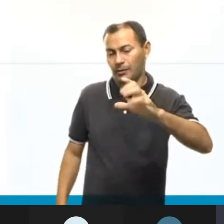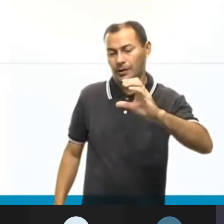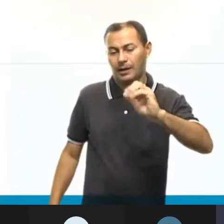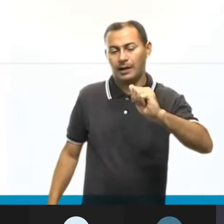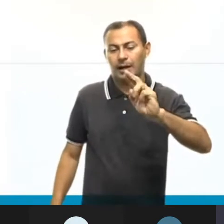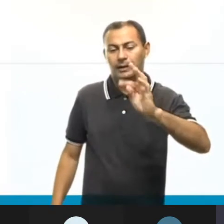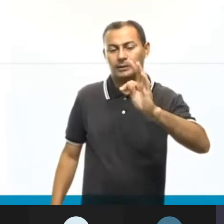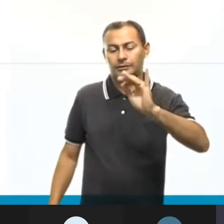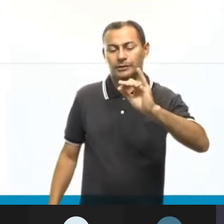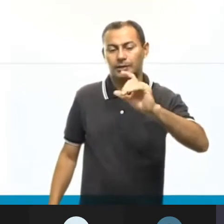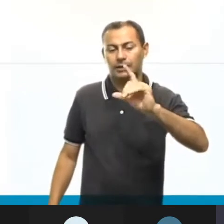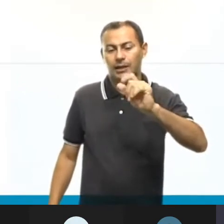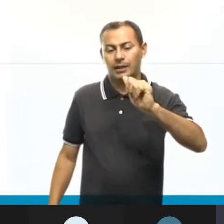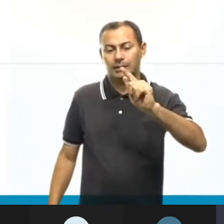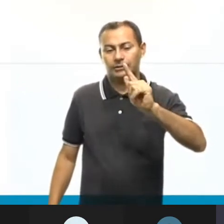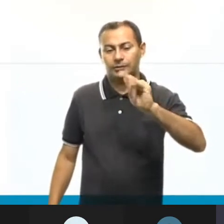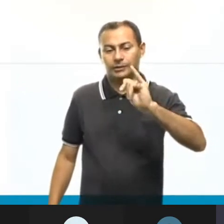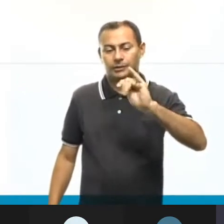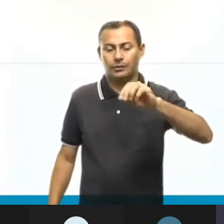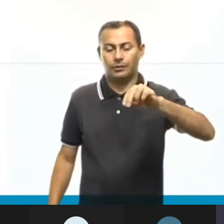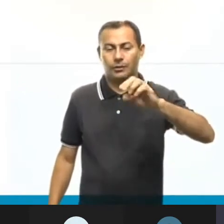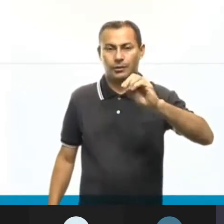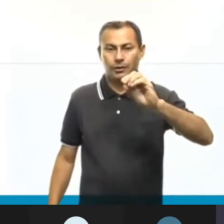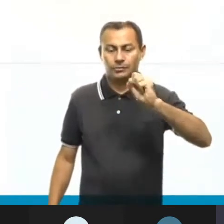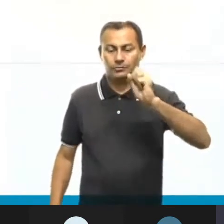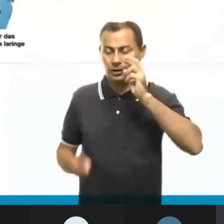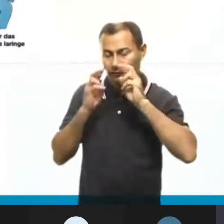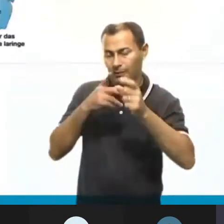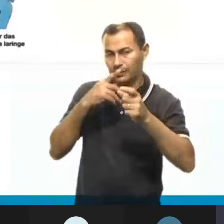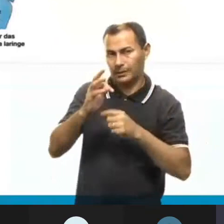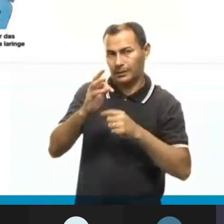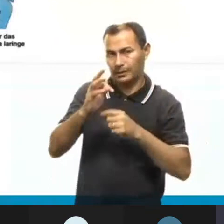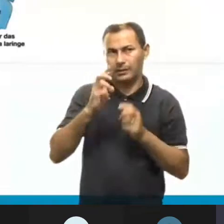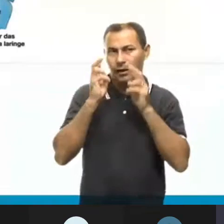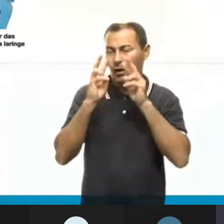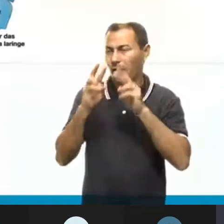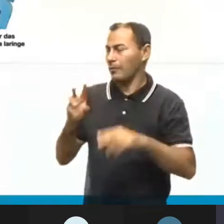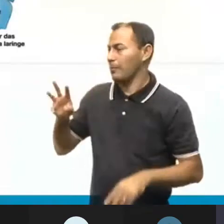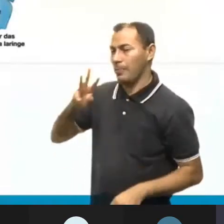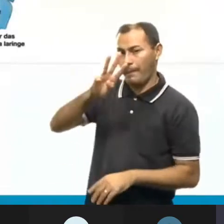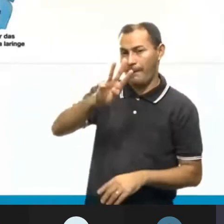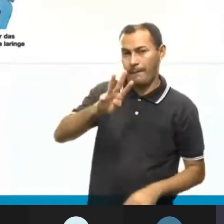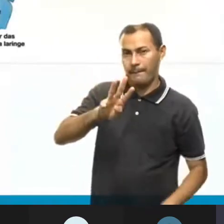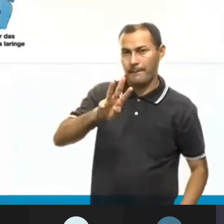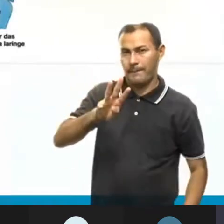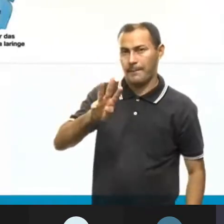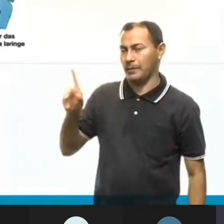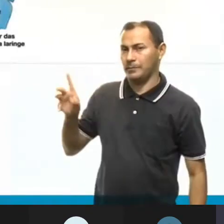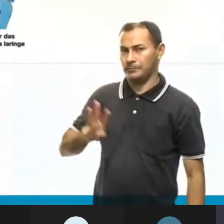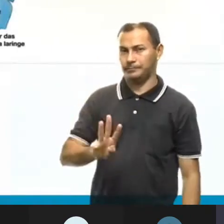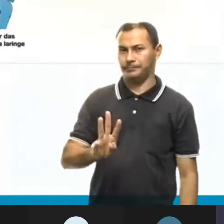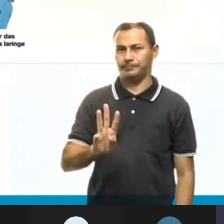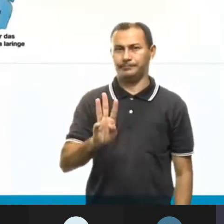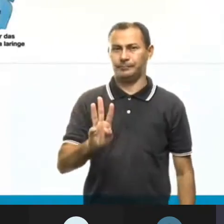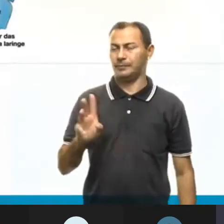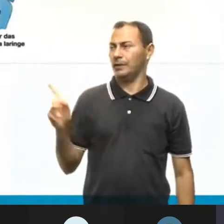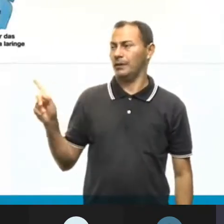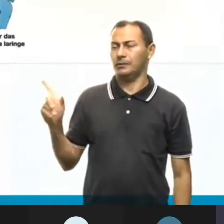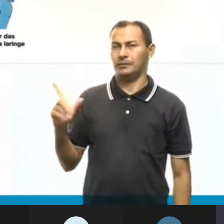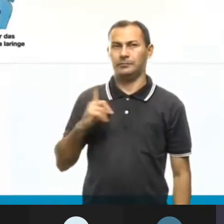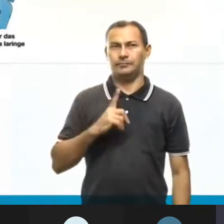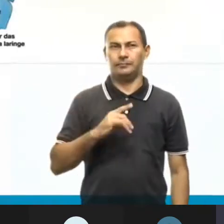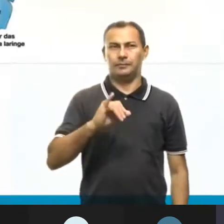em forma de C, lá, né, na traqueia, ok? Olhando aqui, então, mais uma vez as cartilagens da laringe, então aqui